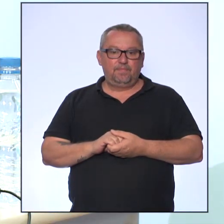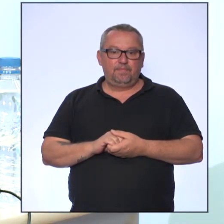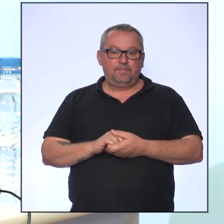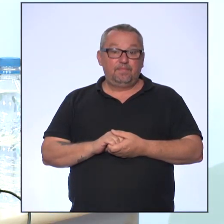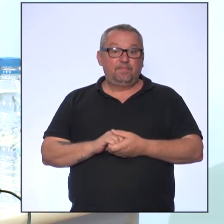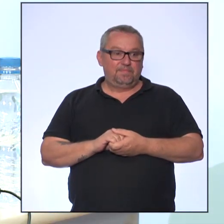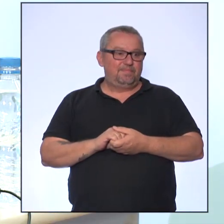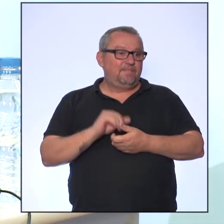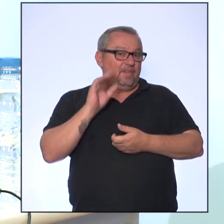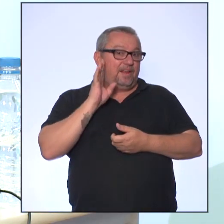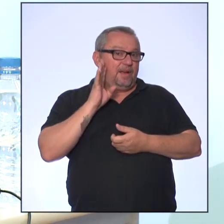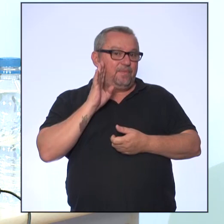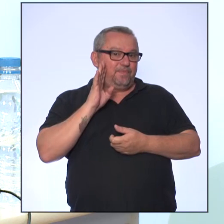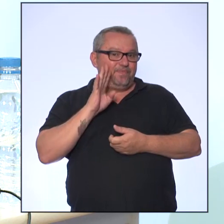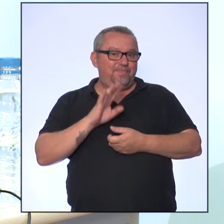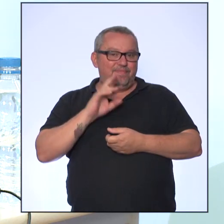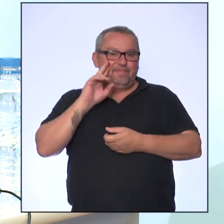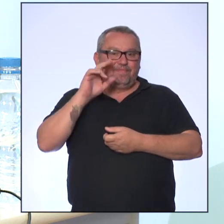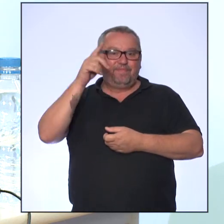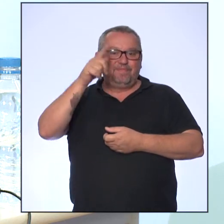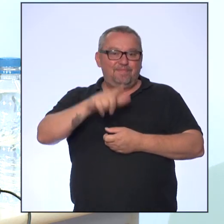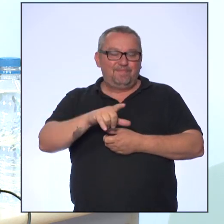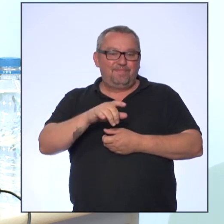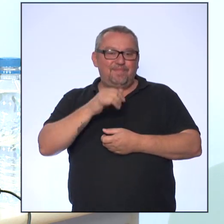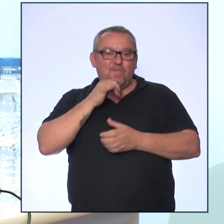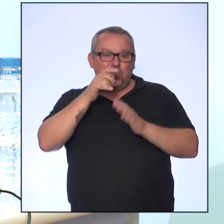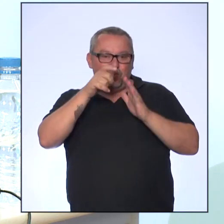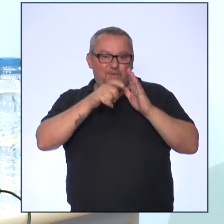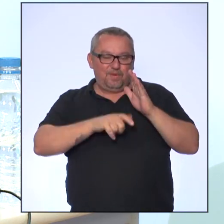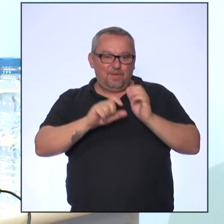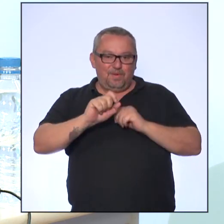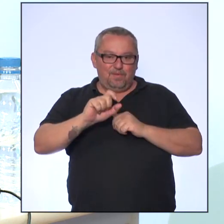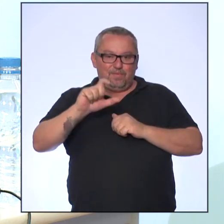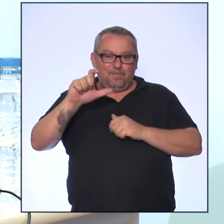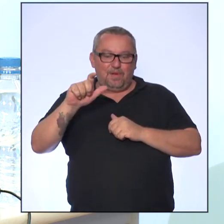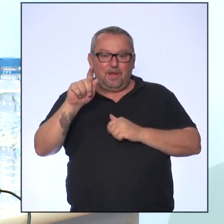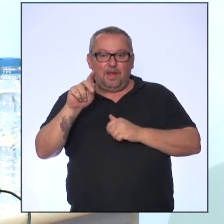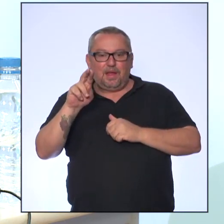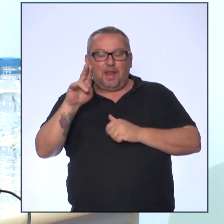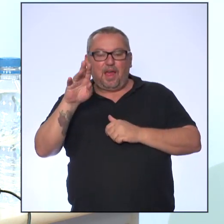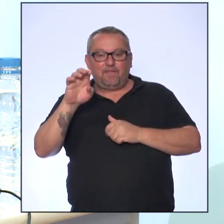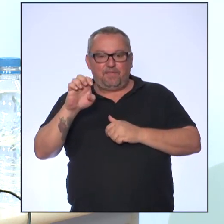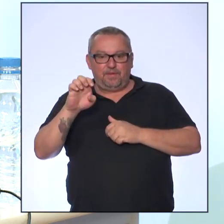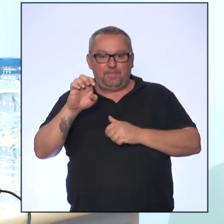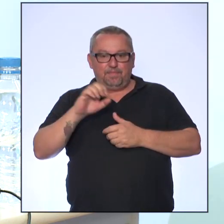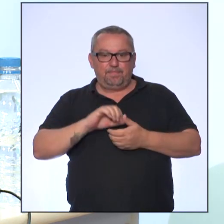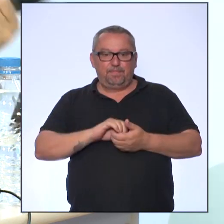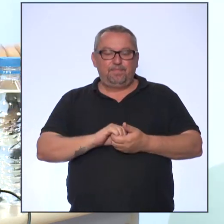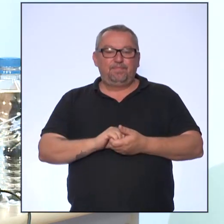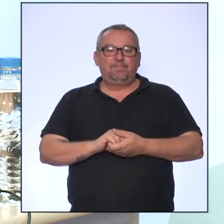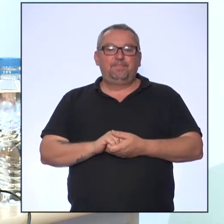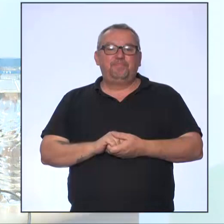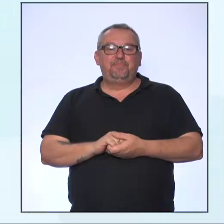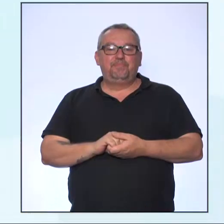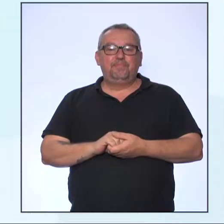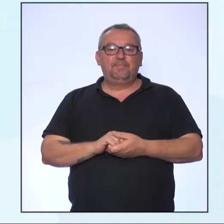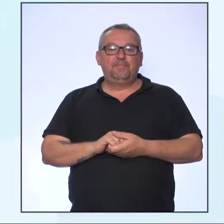Bacana, vamos lá. Outro exemplo de altura, só que dessa vez grave. Exemplo 2.